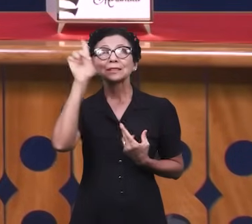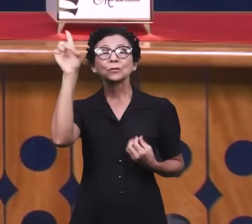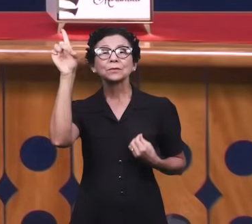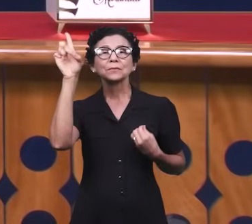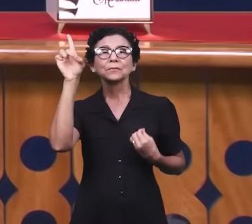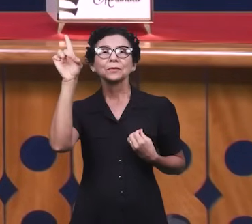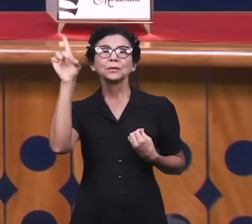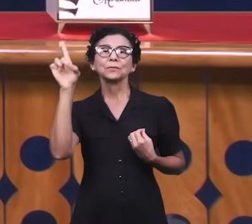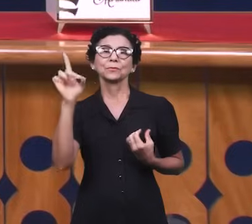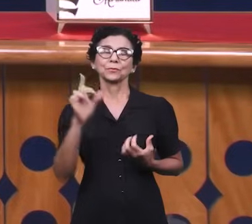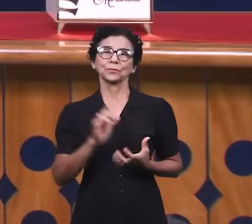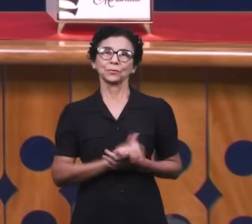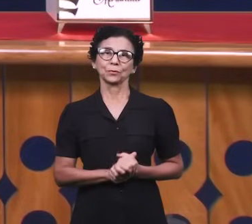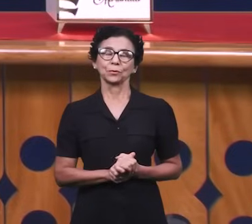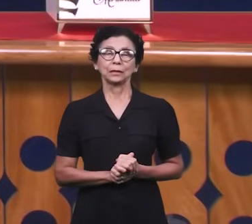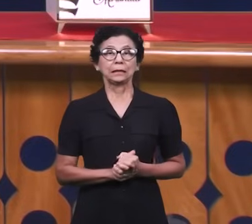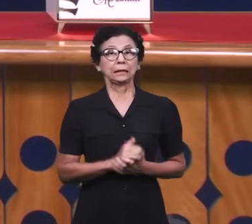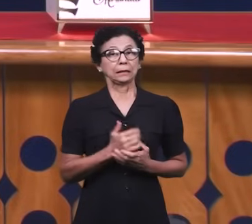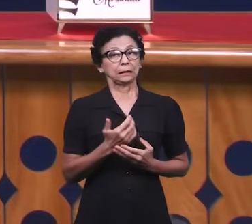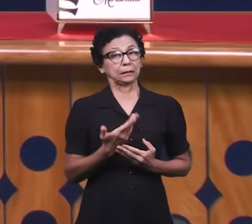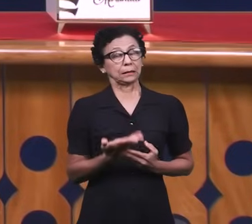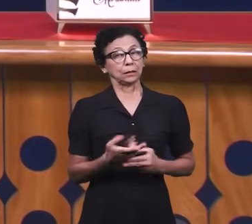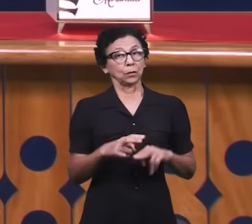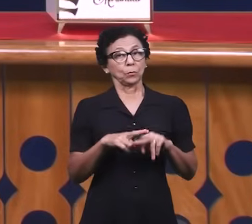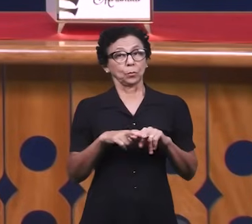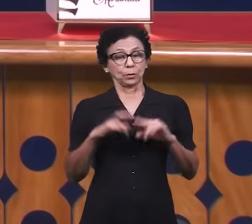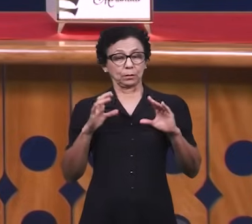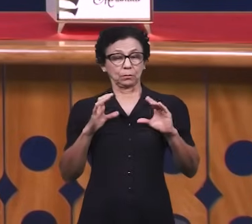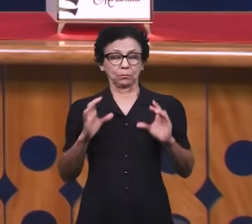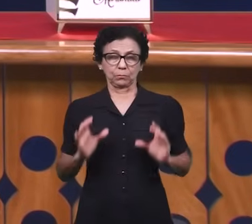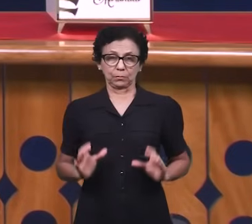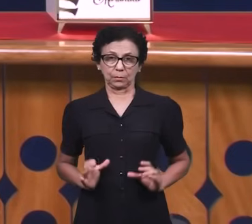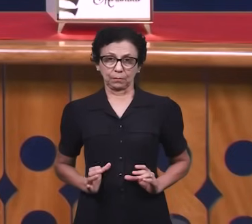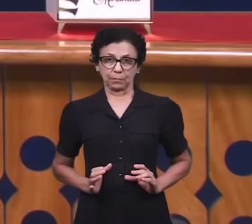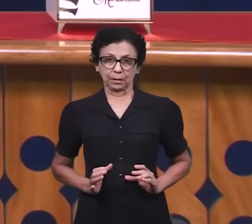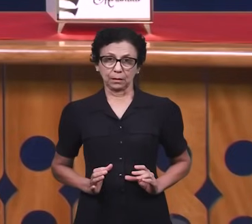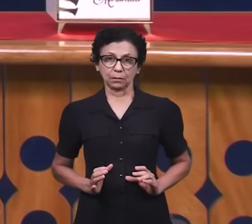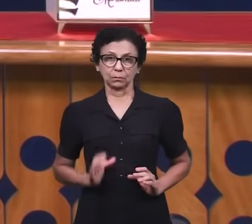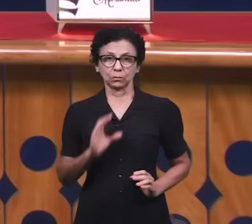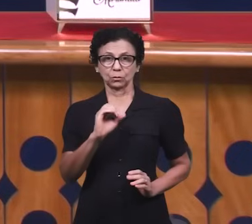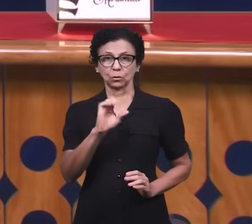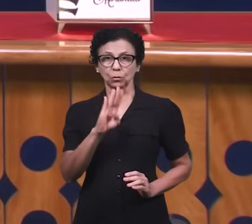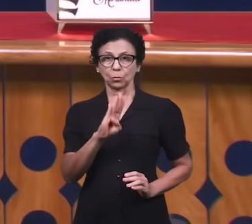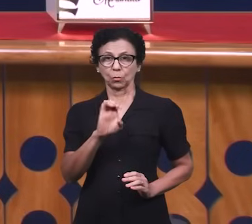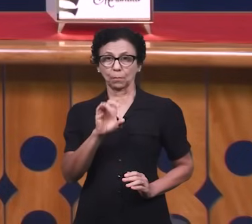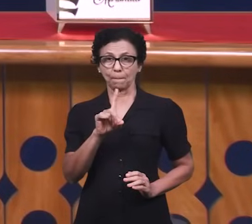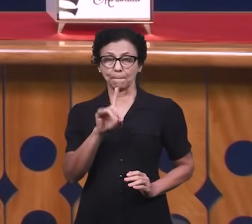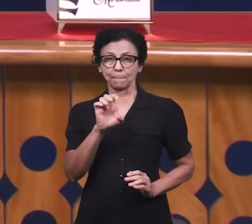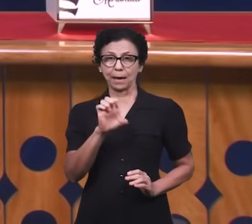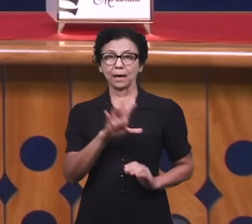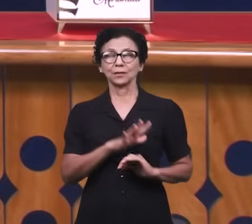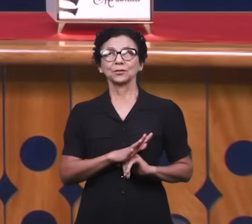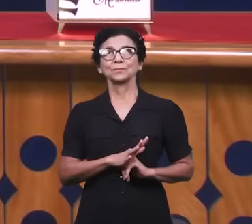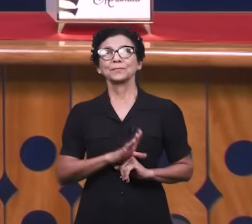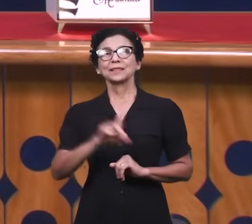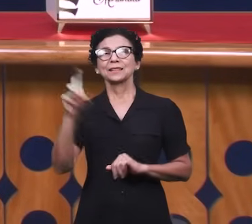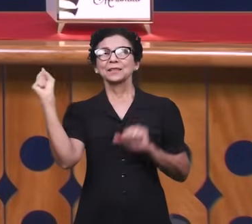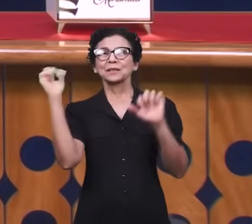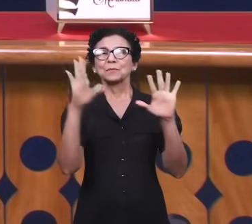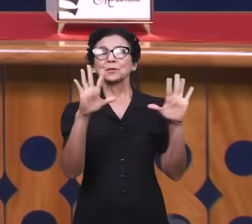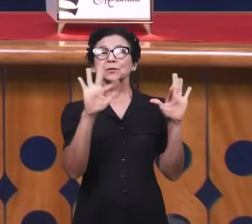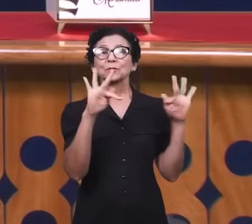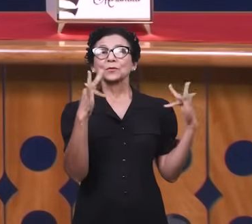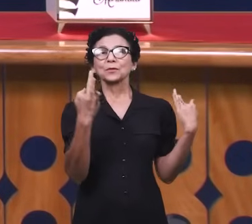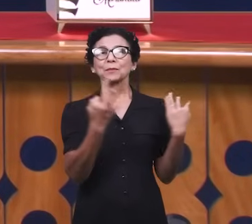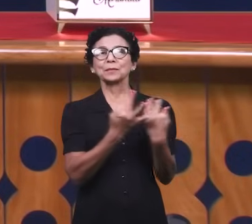E devido a essa postura de Obed-edom, o Senhor abençoou toda a sua